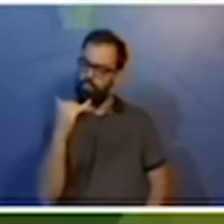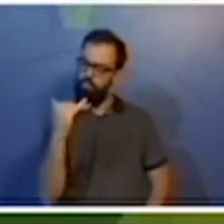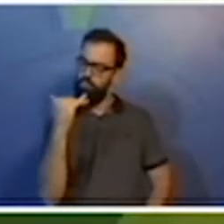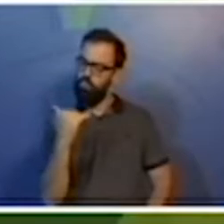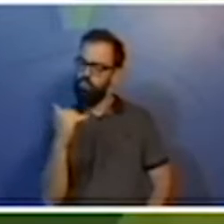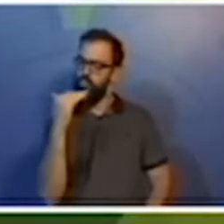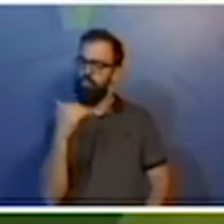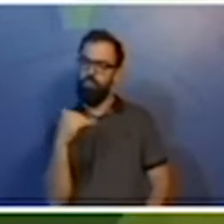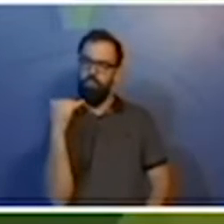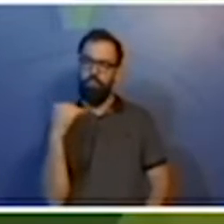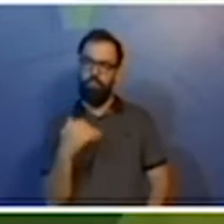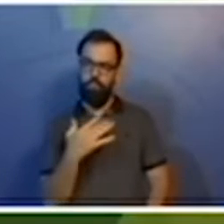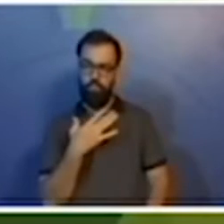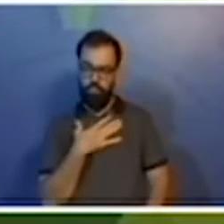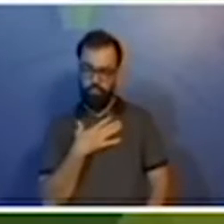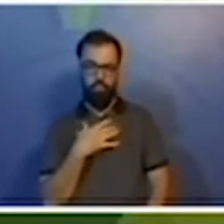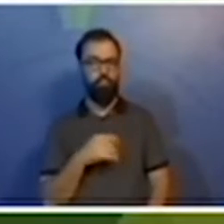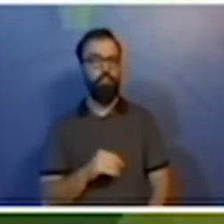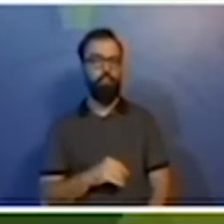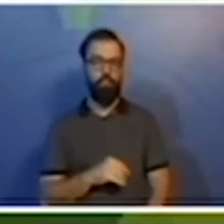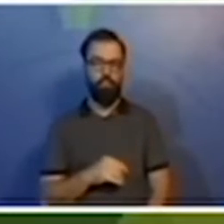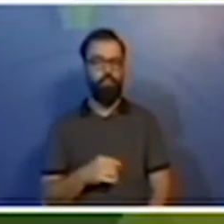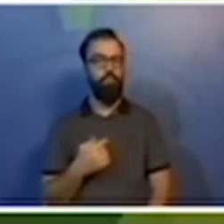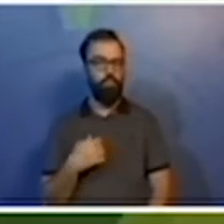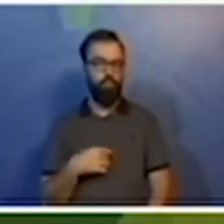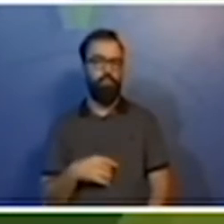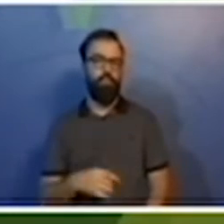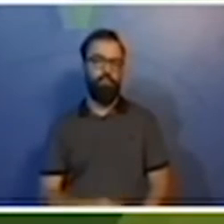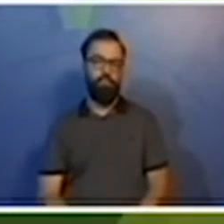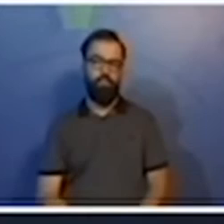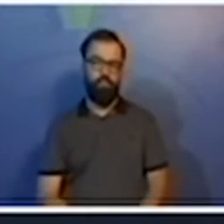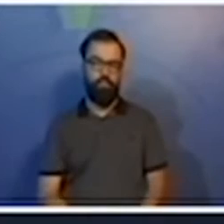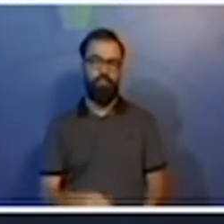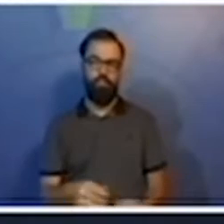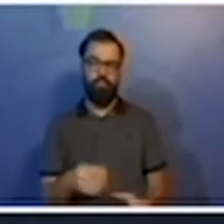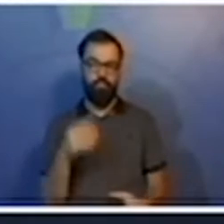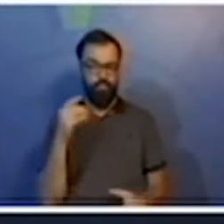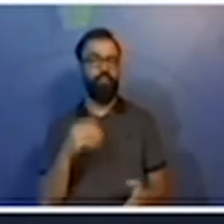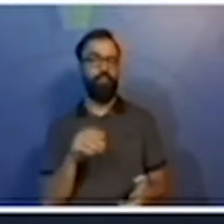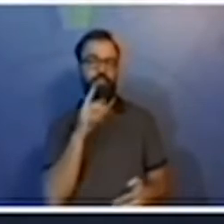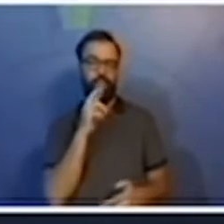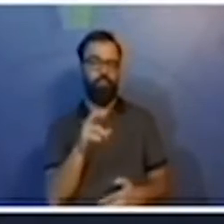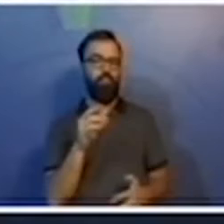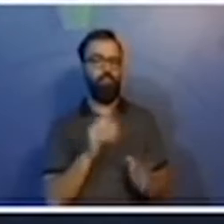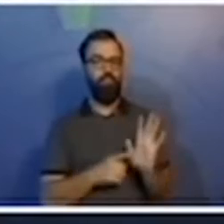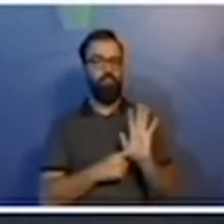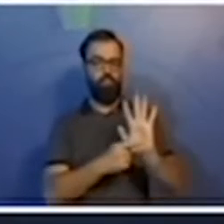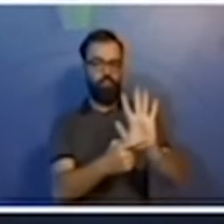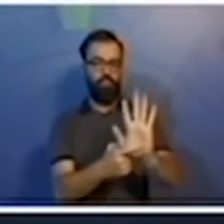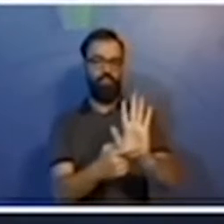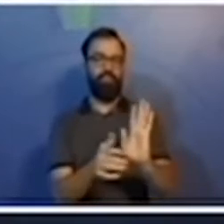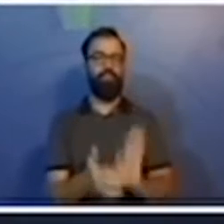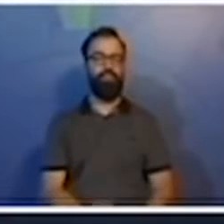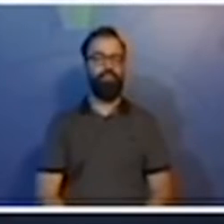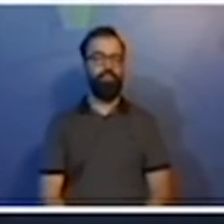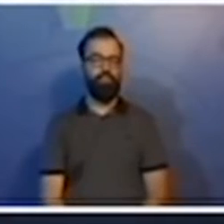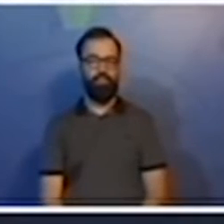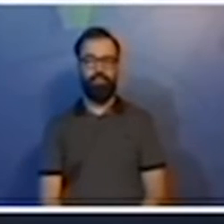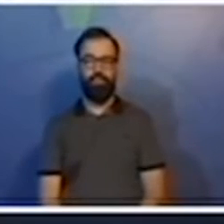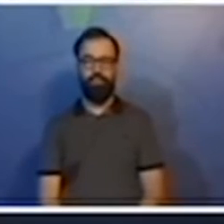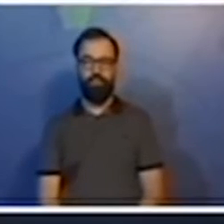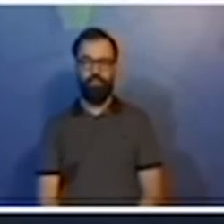diante. Eu, como eu já sou preguiçoso, já coloquei a tabelinha pronta aqui para vocês